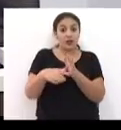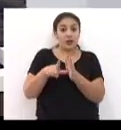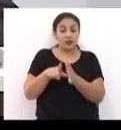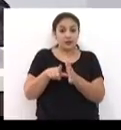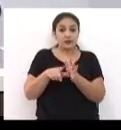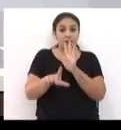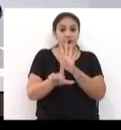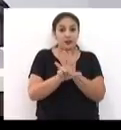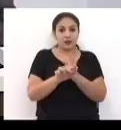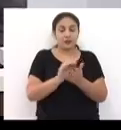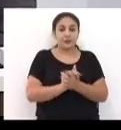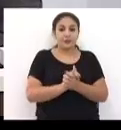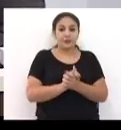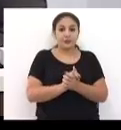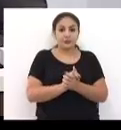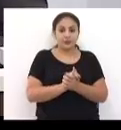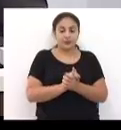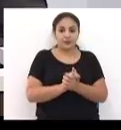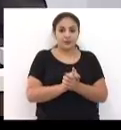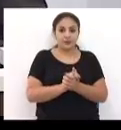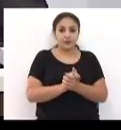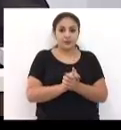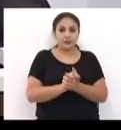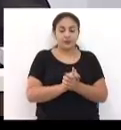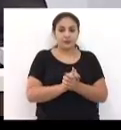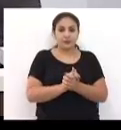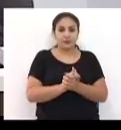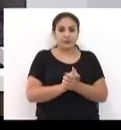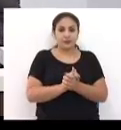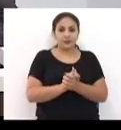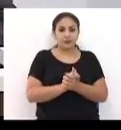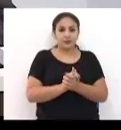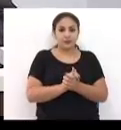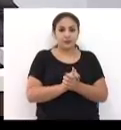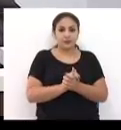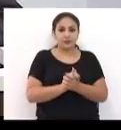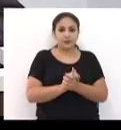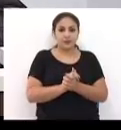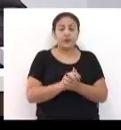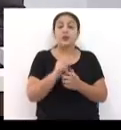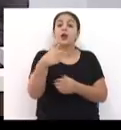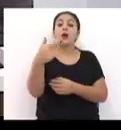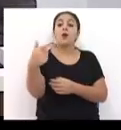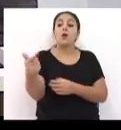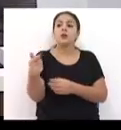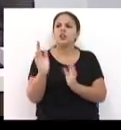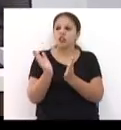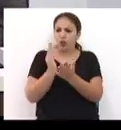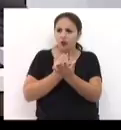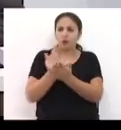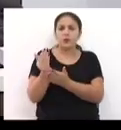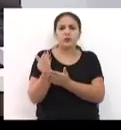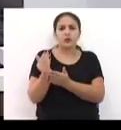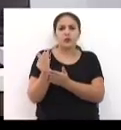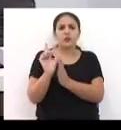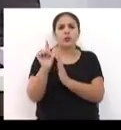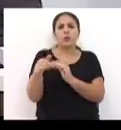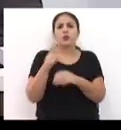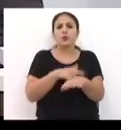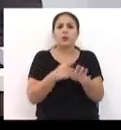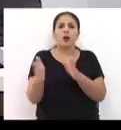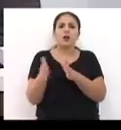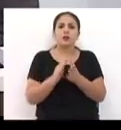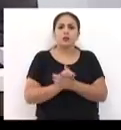vigência da lei. Por que essa diferenciação? E as obras iniciadas depois